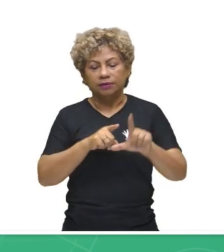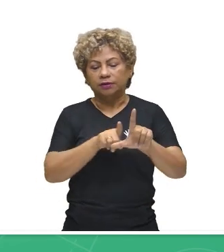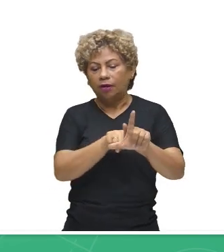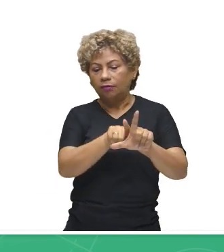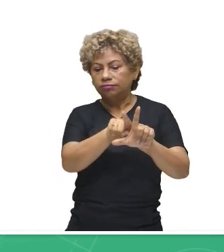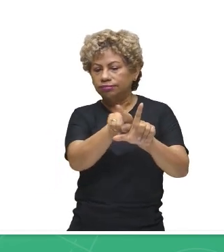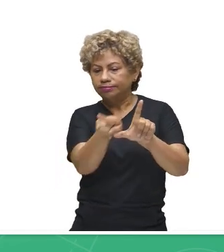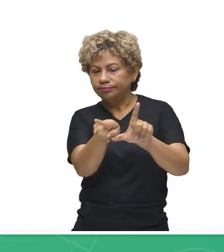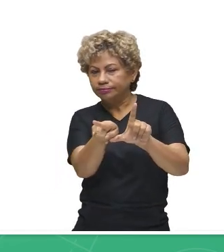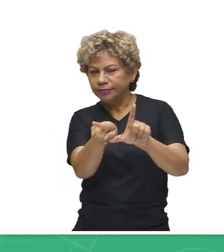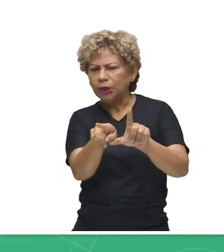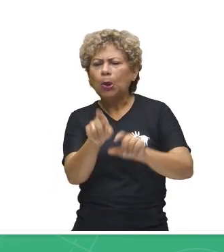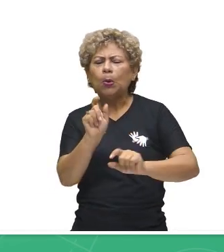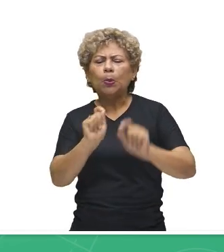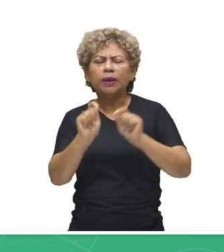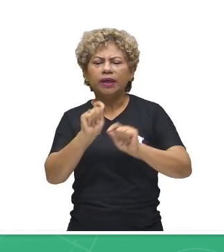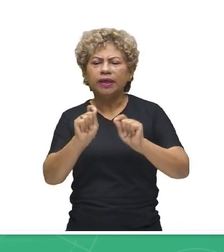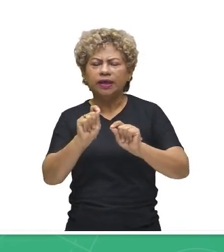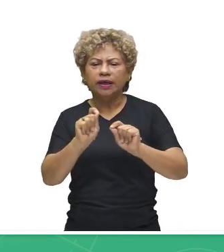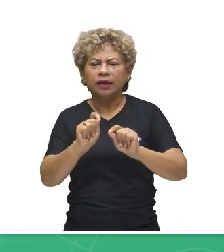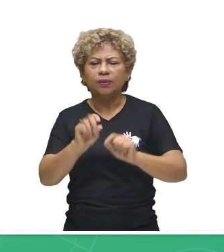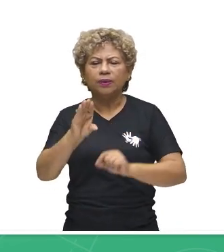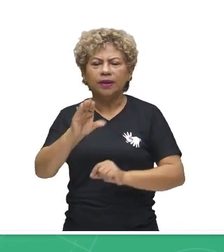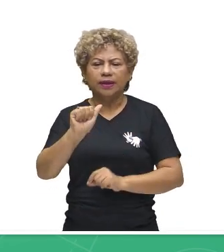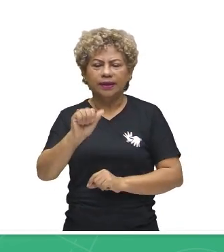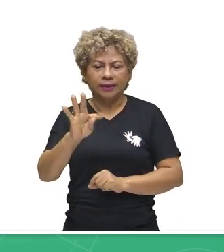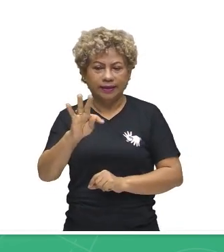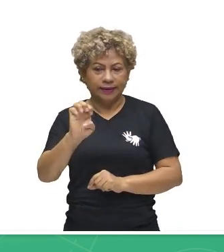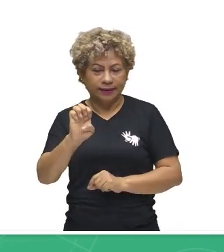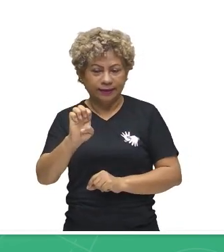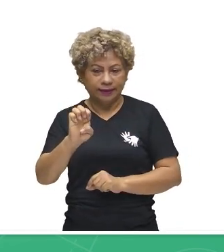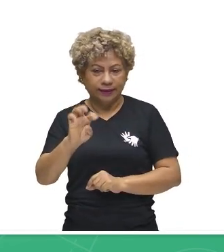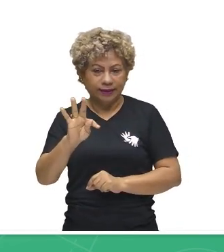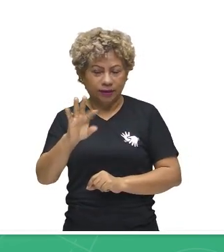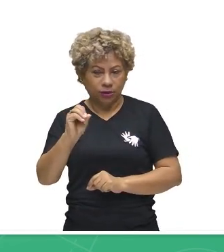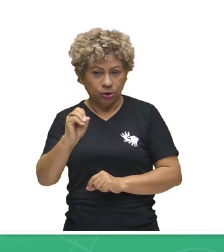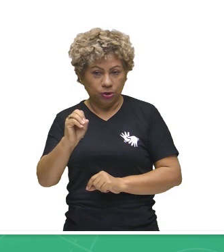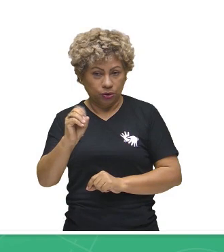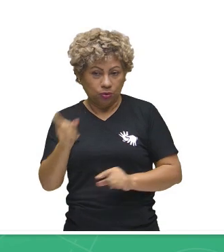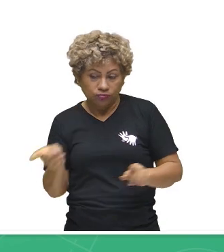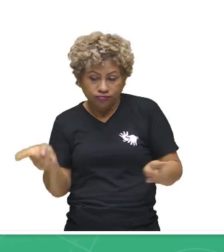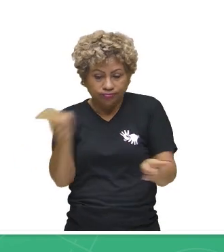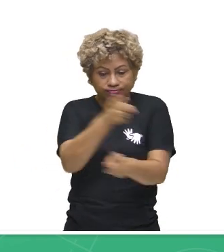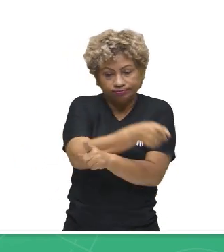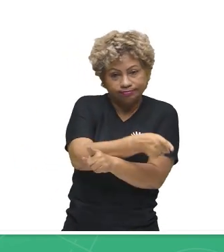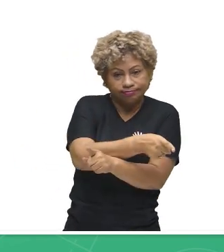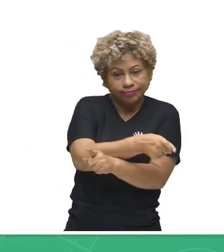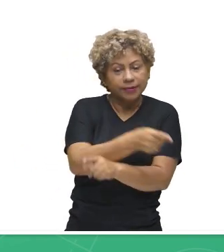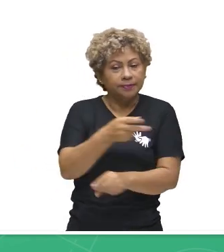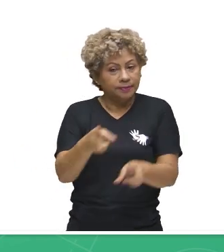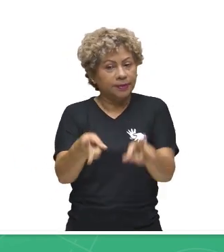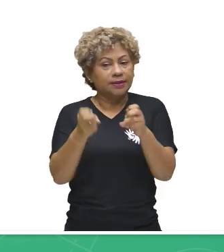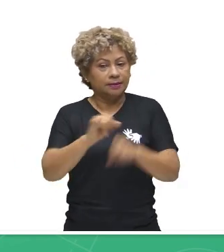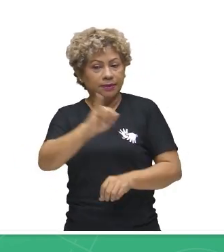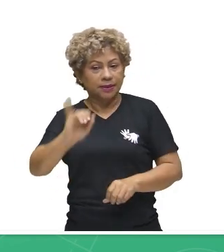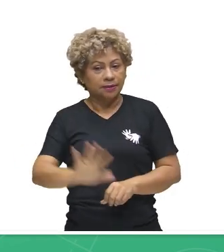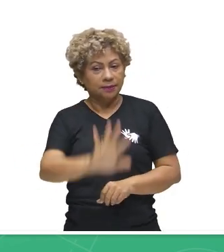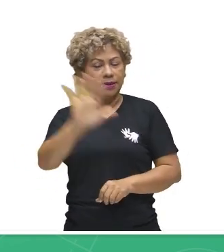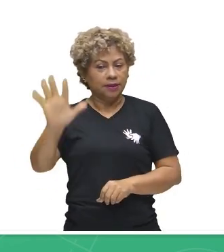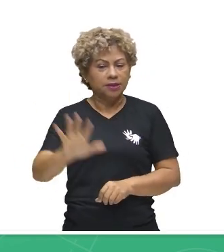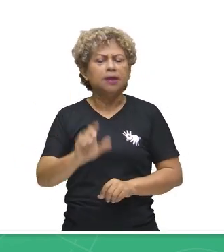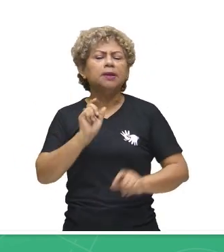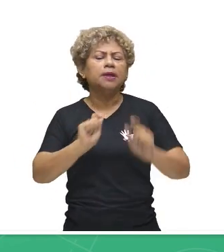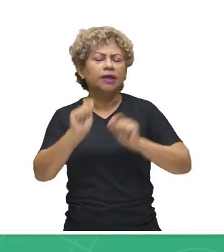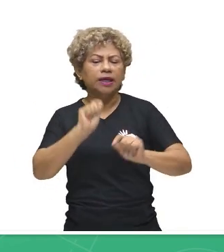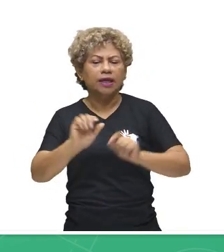cateto oposto. O que é o cateto oposto? Ele está do outro lado do ângulo que está aqui. E o adjacente